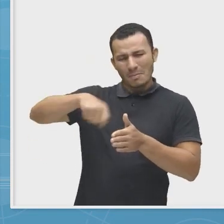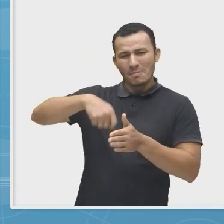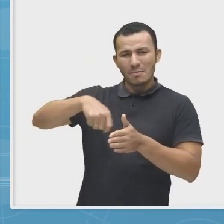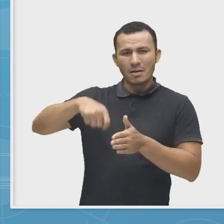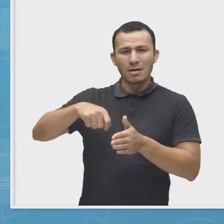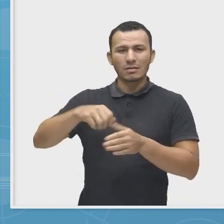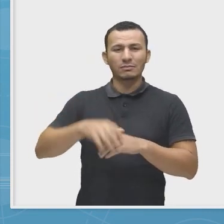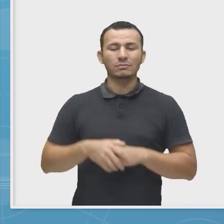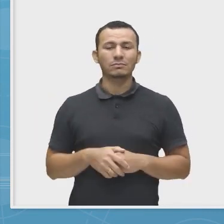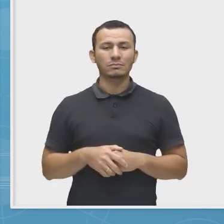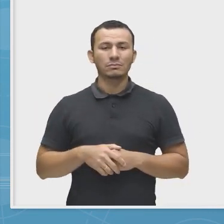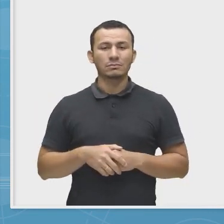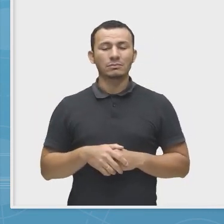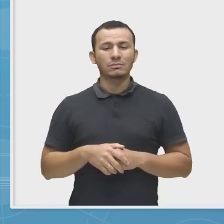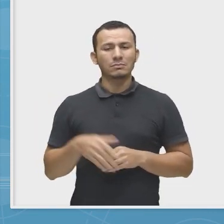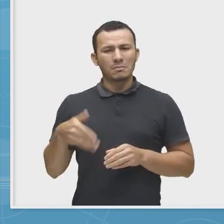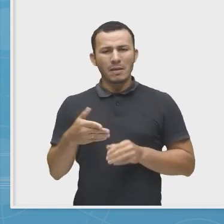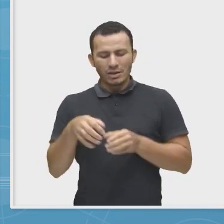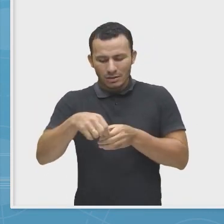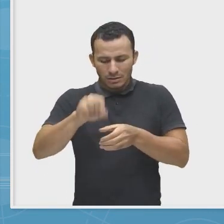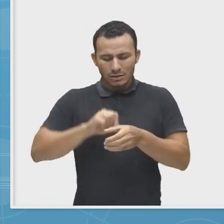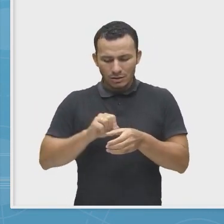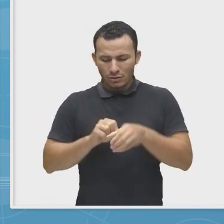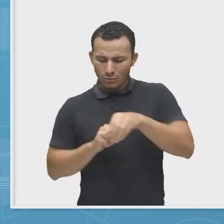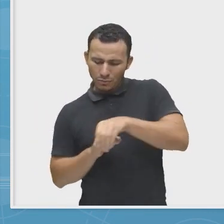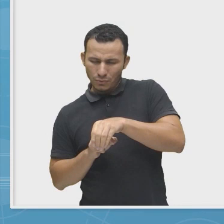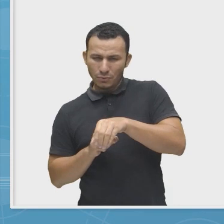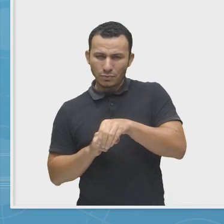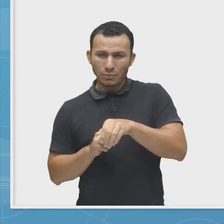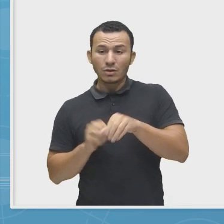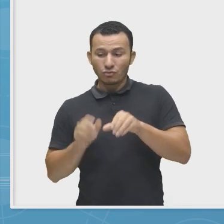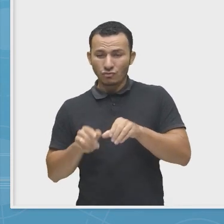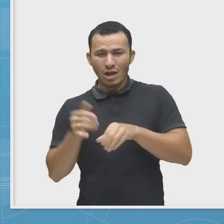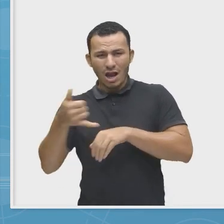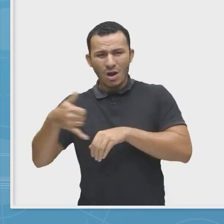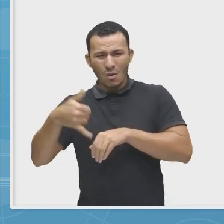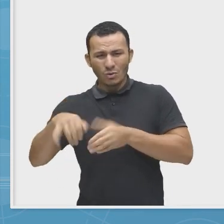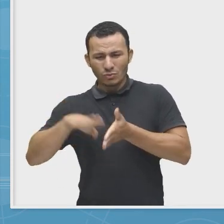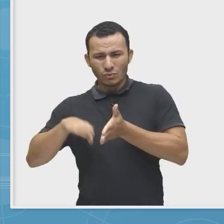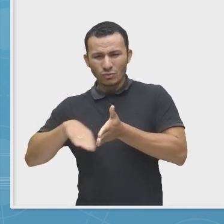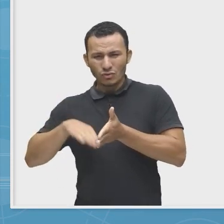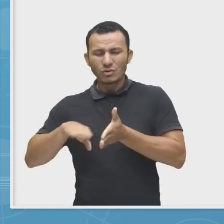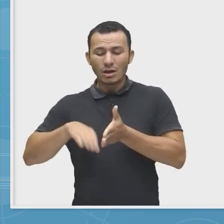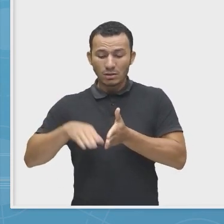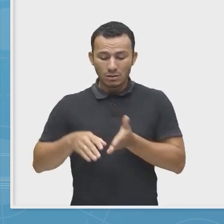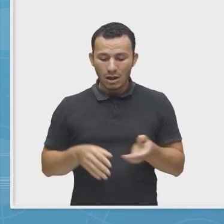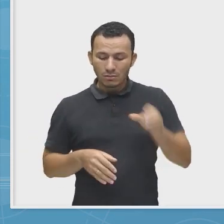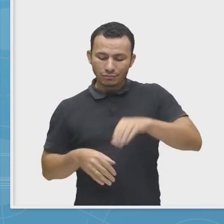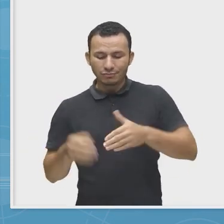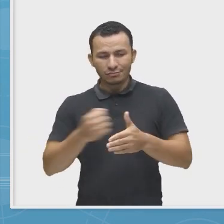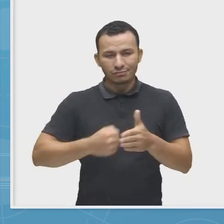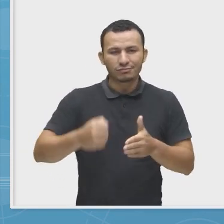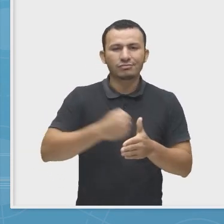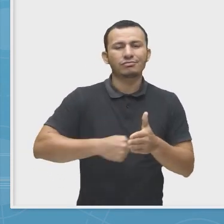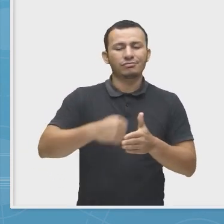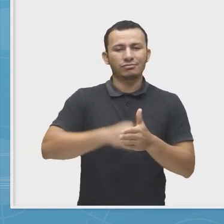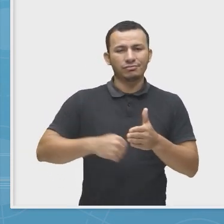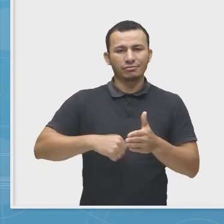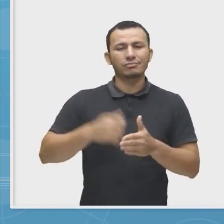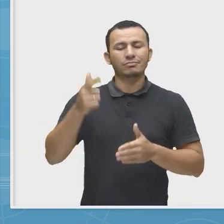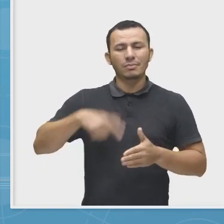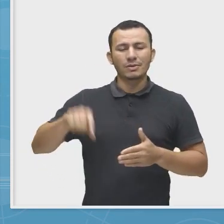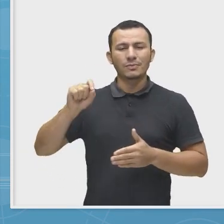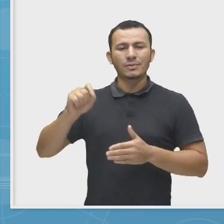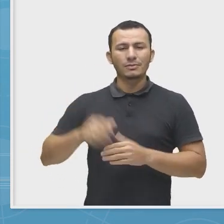Vai abrir a lata do atum, né? Escorrer e tal. Aí você vai usar os verbos aqui, ó. Despeje, peça, o que